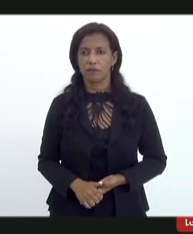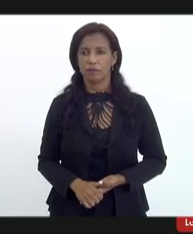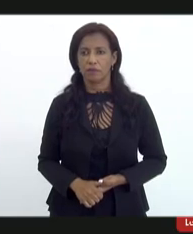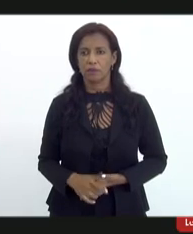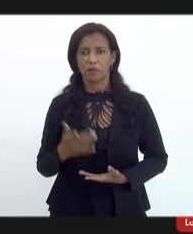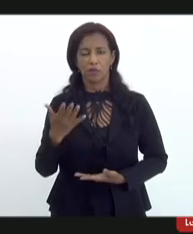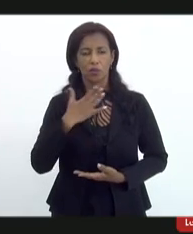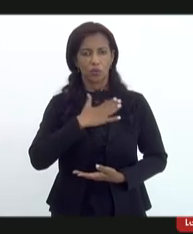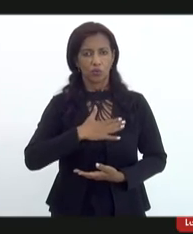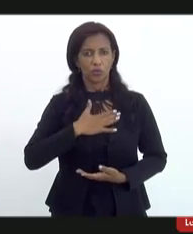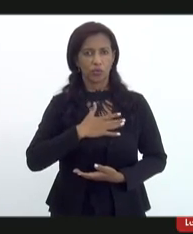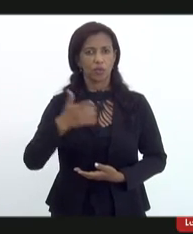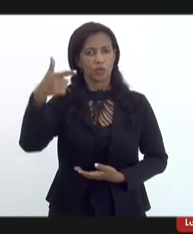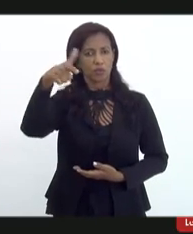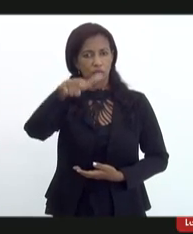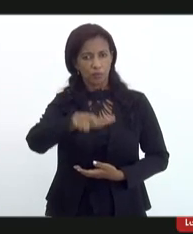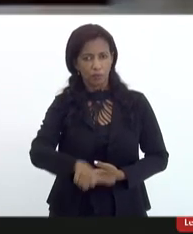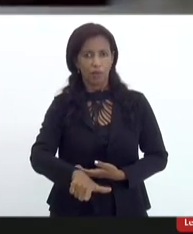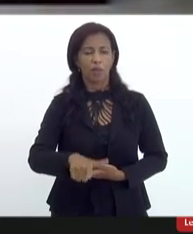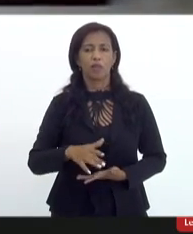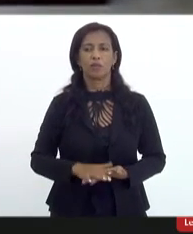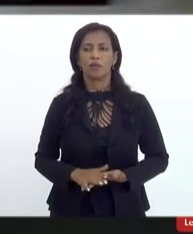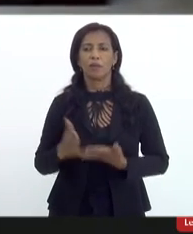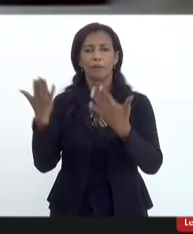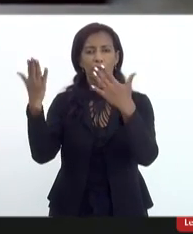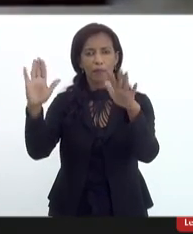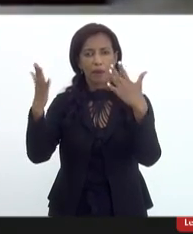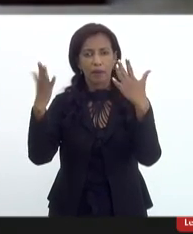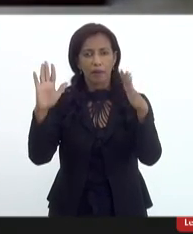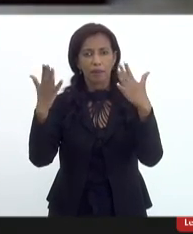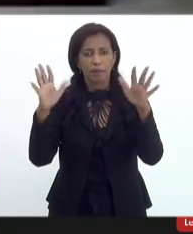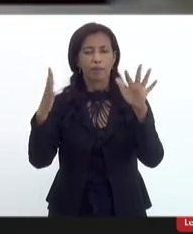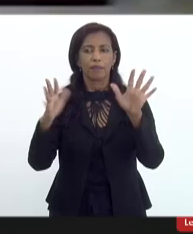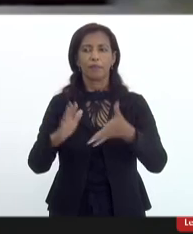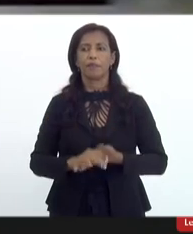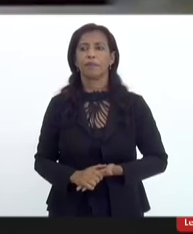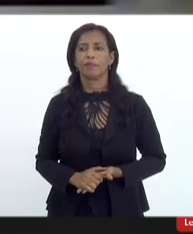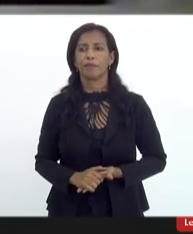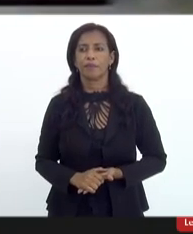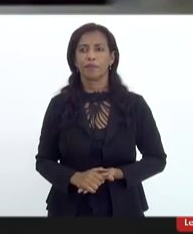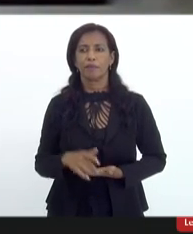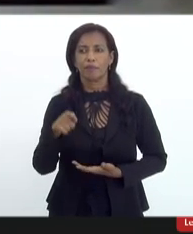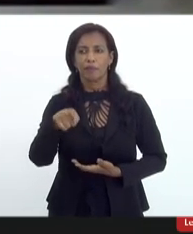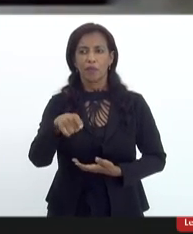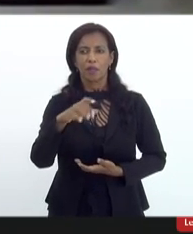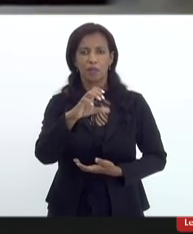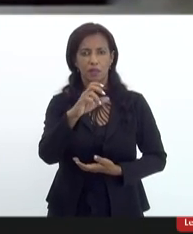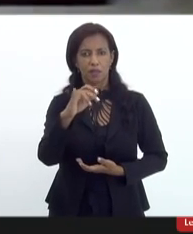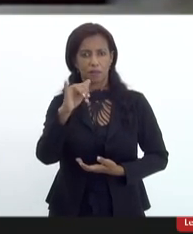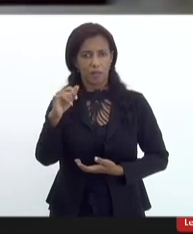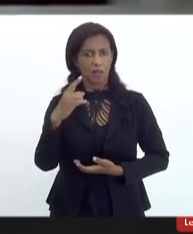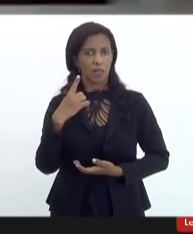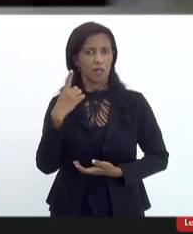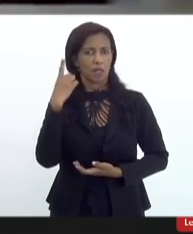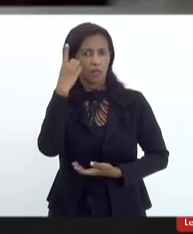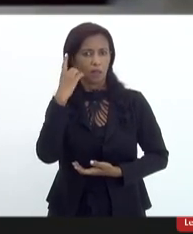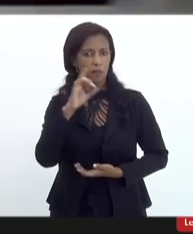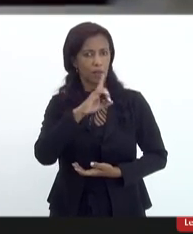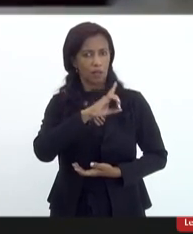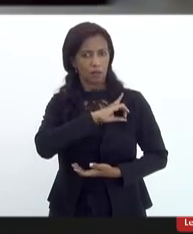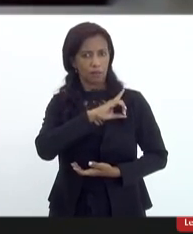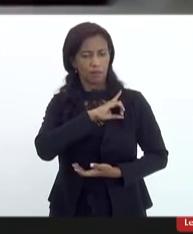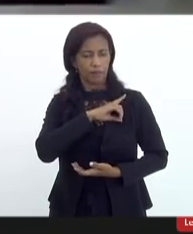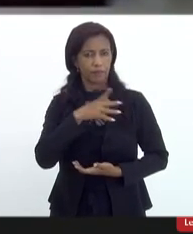Gostaria mais uma vez de agradecer pela oportunidade, parabenizar a excelentíssima deputada Marta Rocha, presidente da